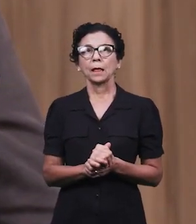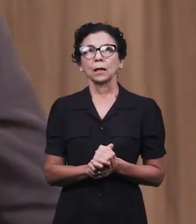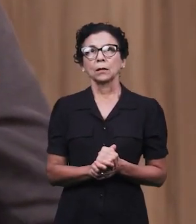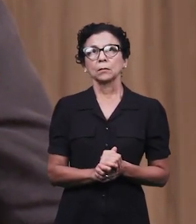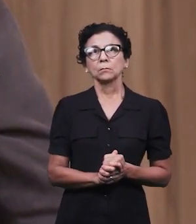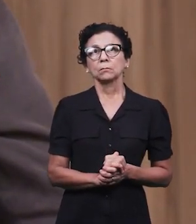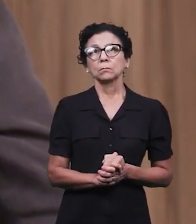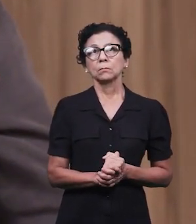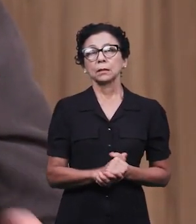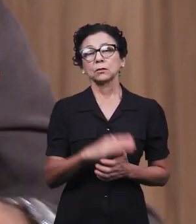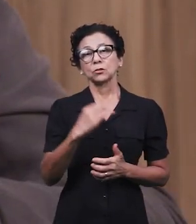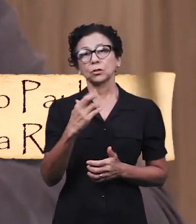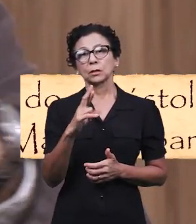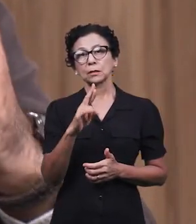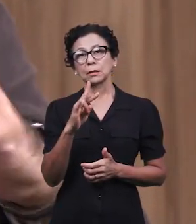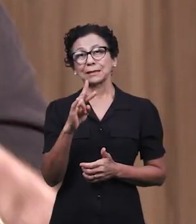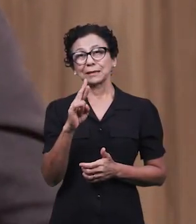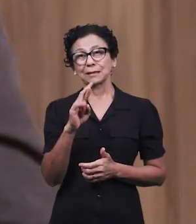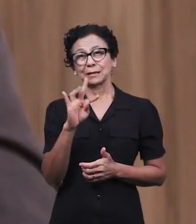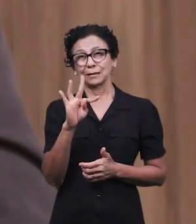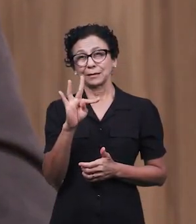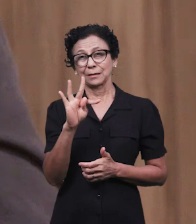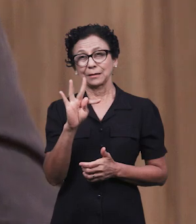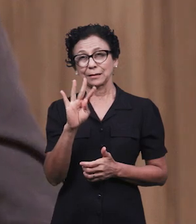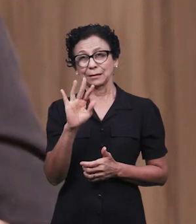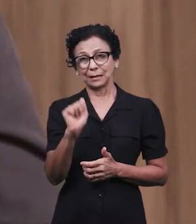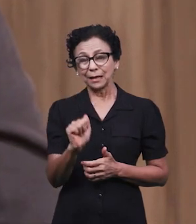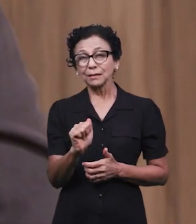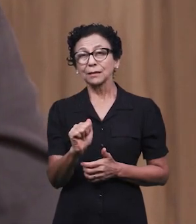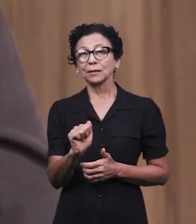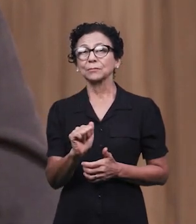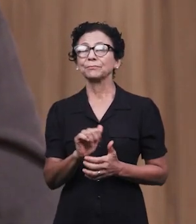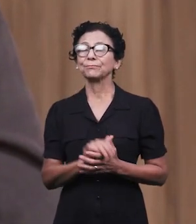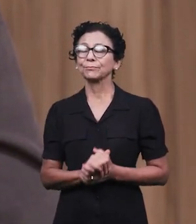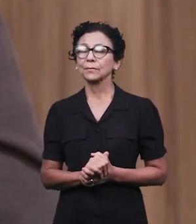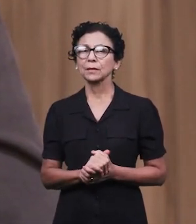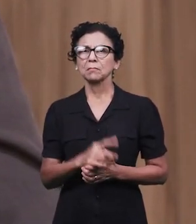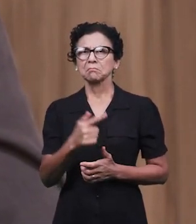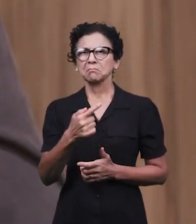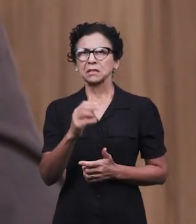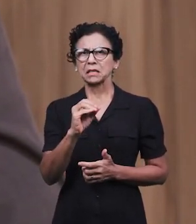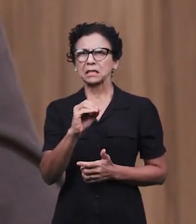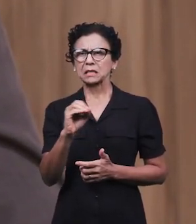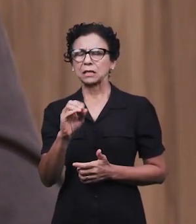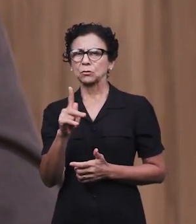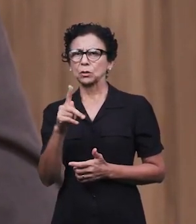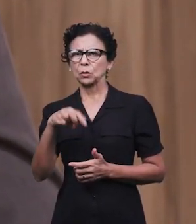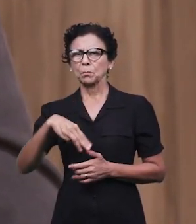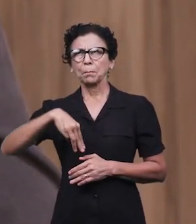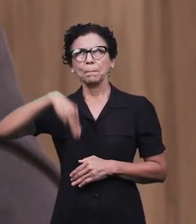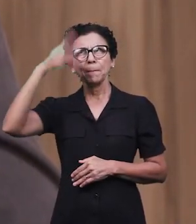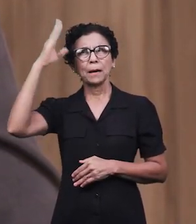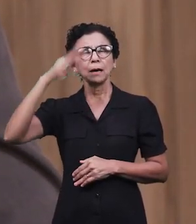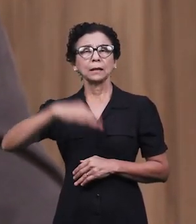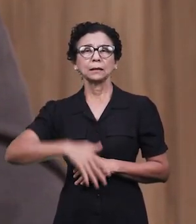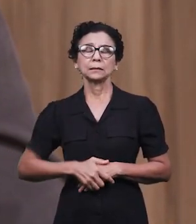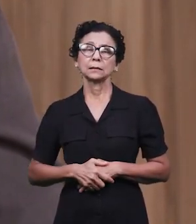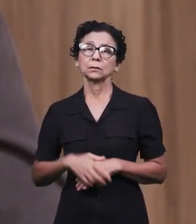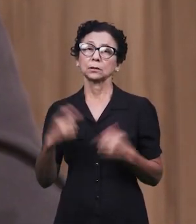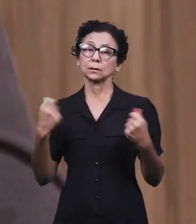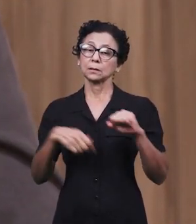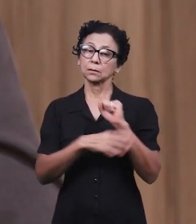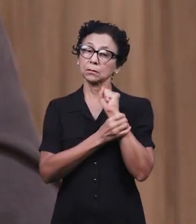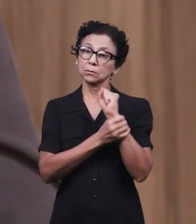região da Península Itálica nós já temos mais de 700 quilômetros. Então era necessário ter uma segurança